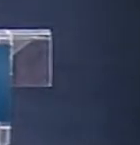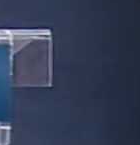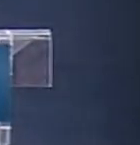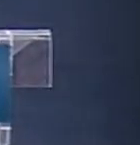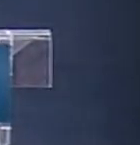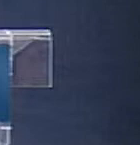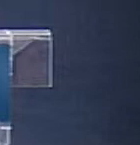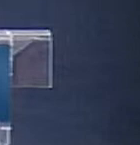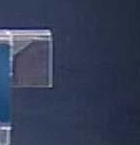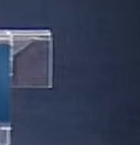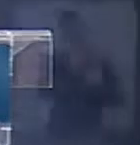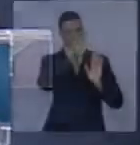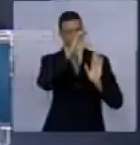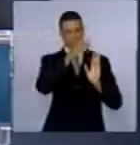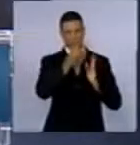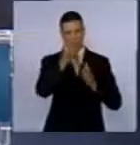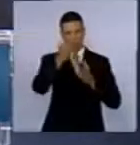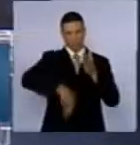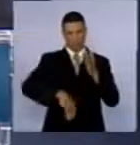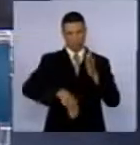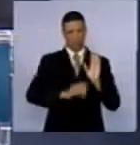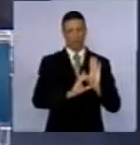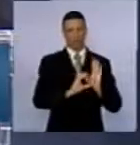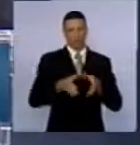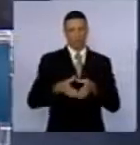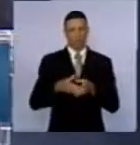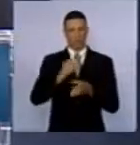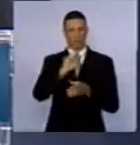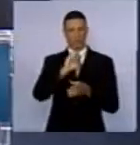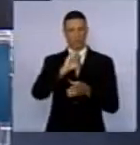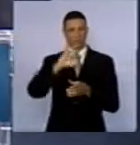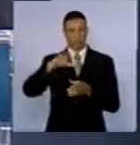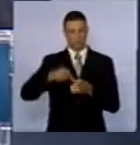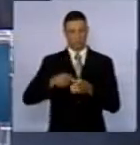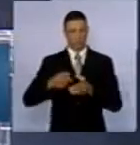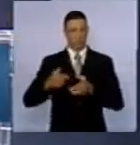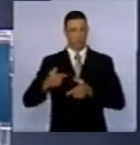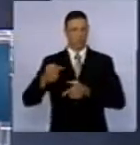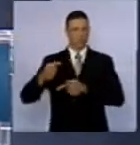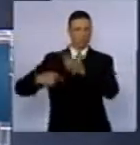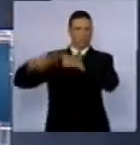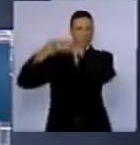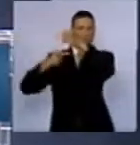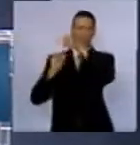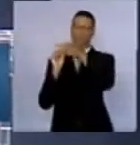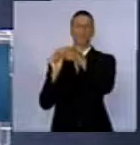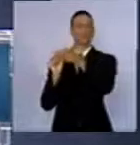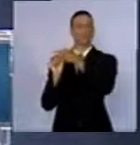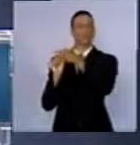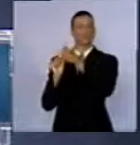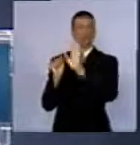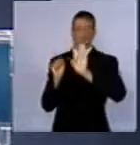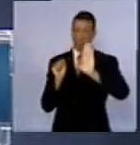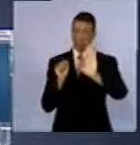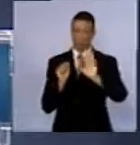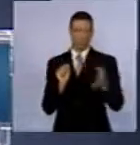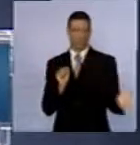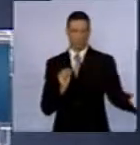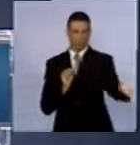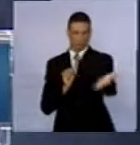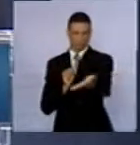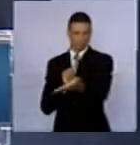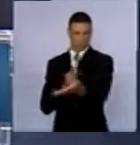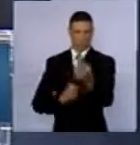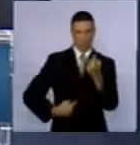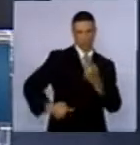as cotas. Acho que o grande benefício da lei de SEAC, quando se fala em convergência, é primeiro fazer uma convergência entre nós que estamos aqui defendendo